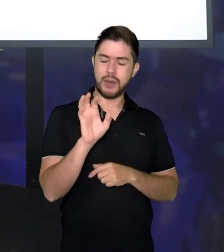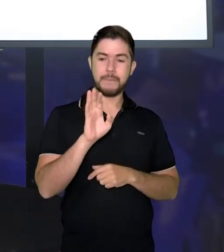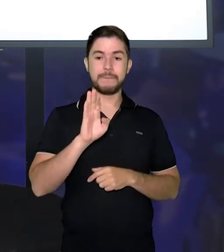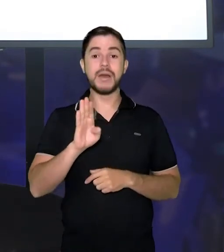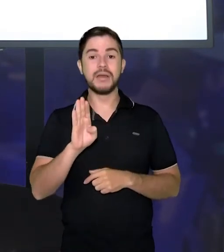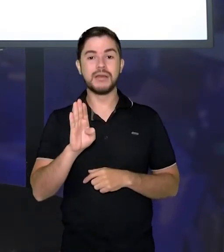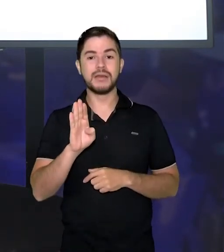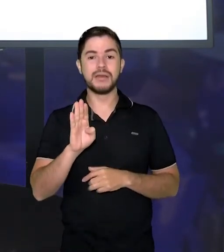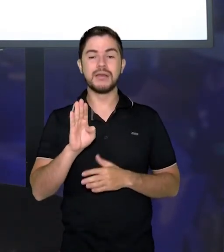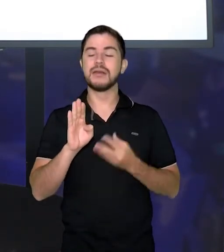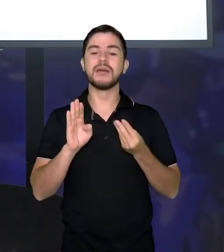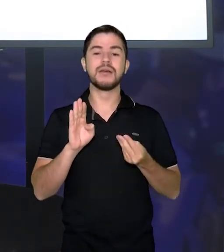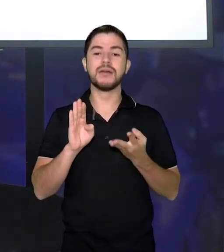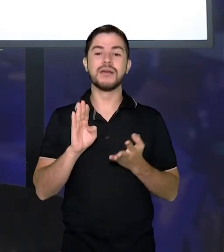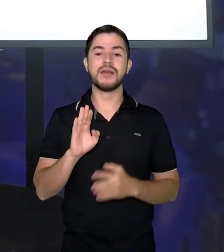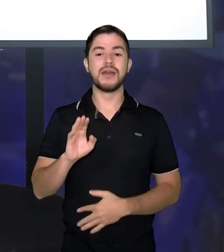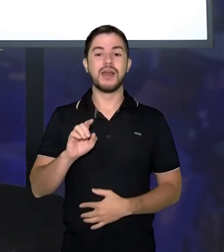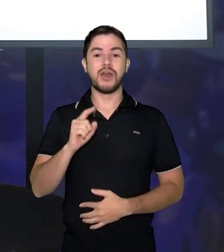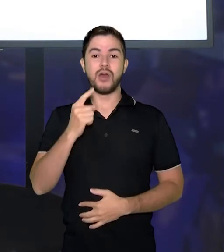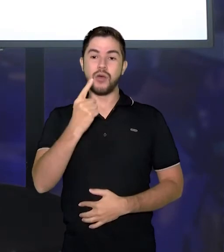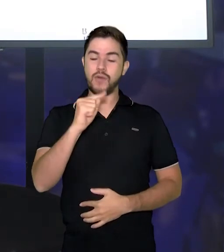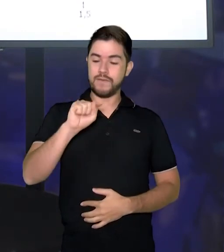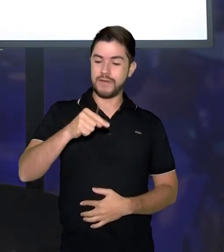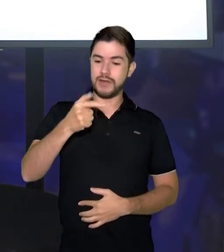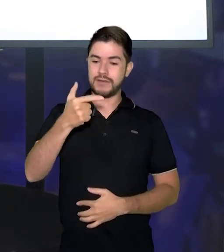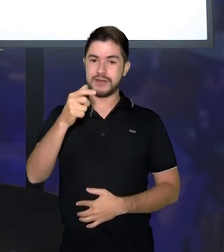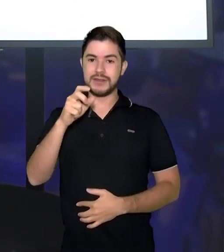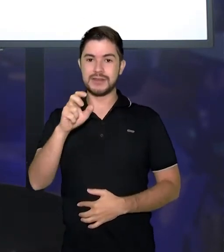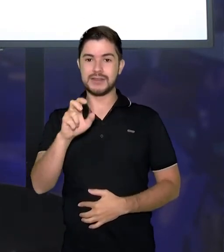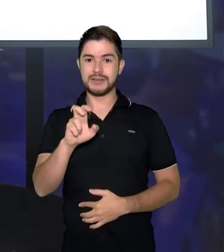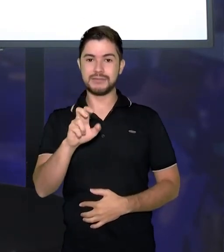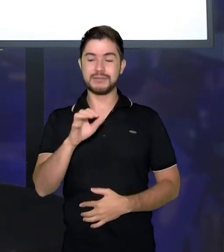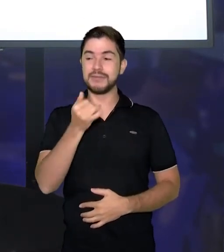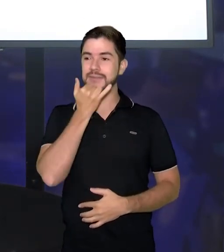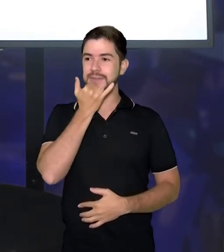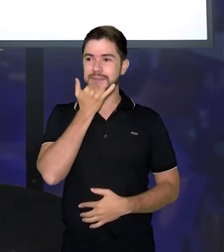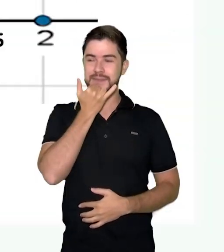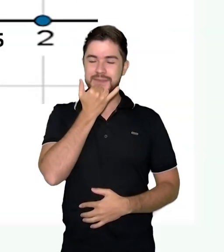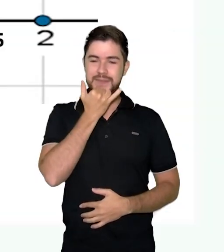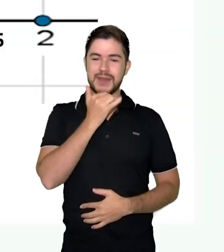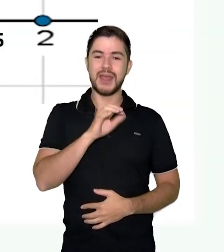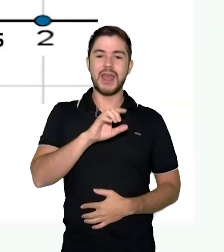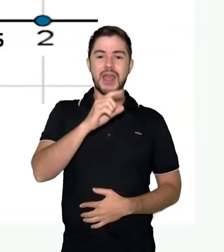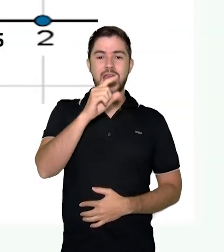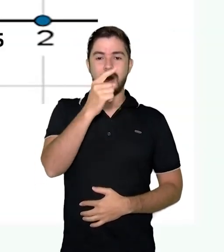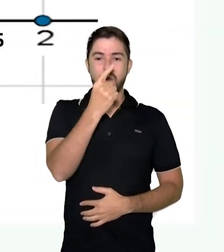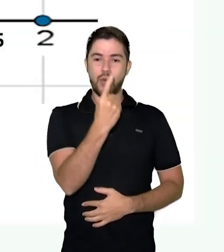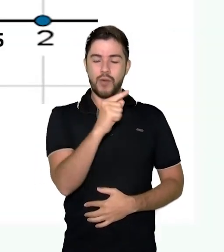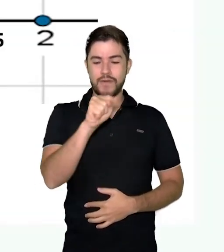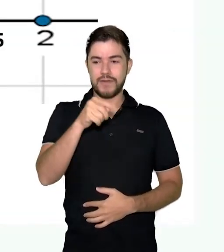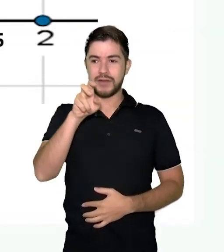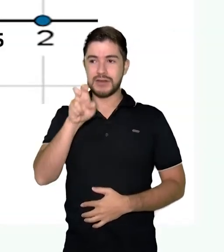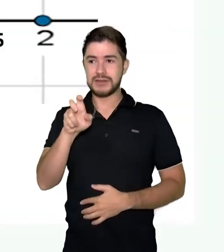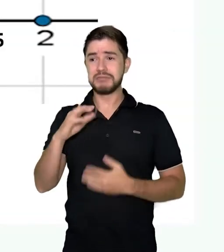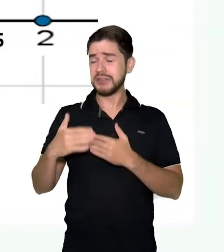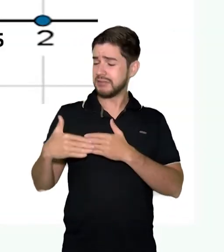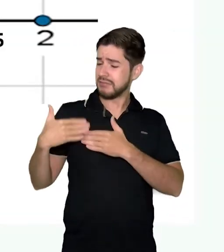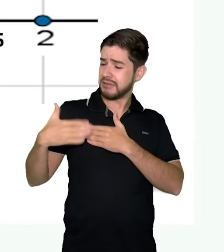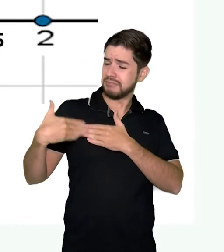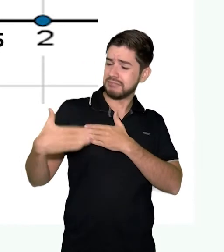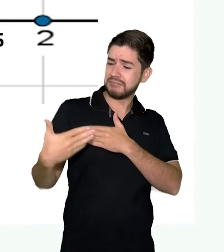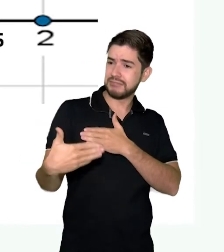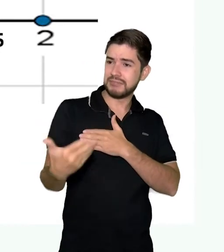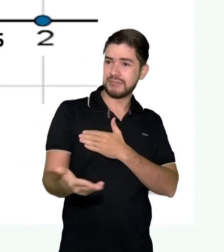B? 1,5. Olha ele ali, ponto B. Tá certo? E assim a gente